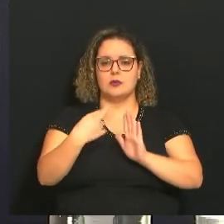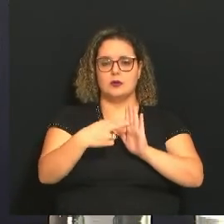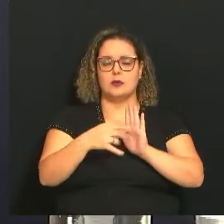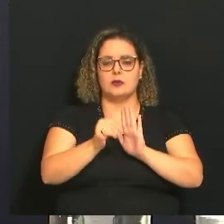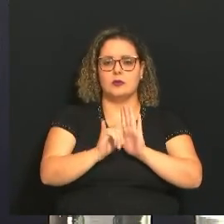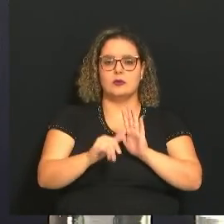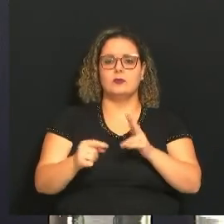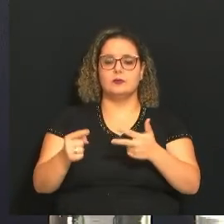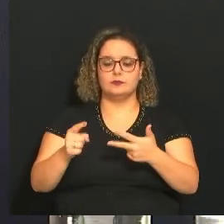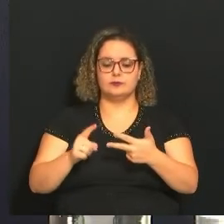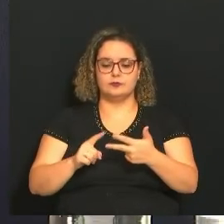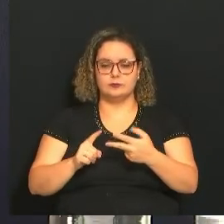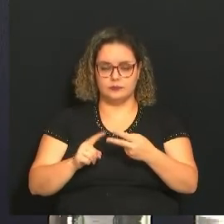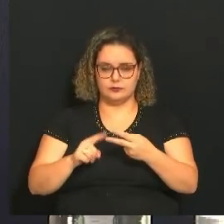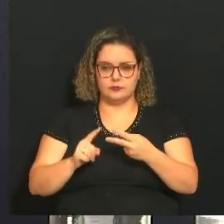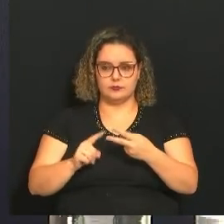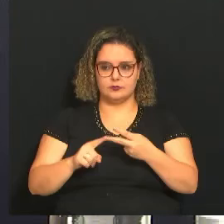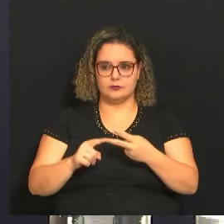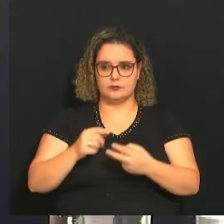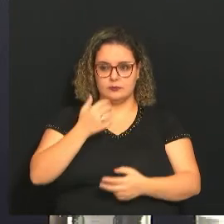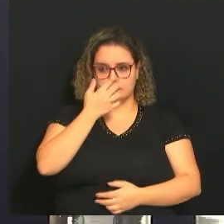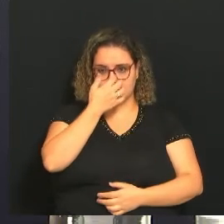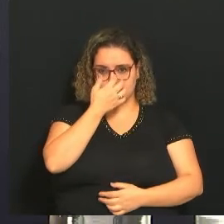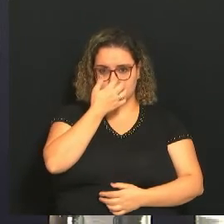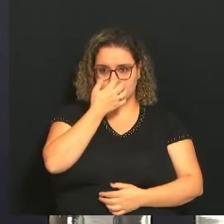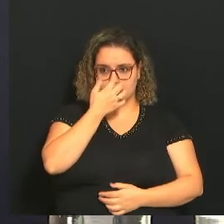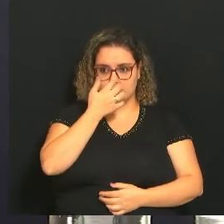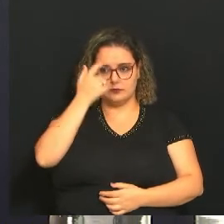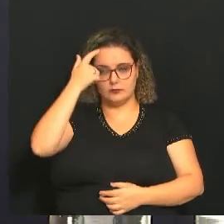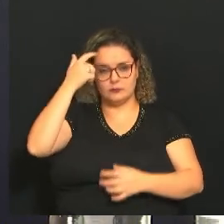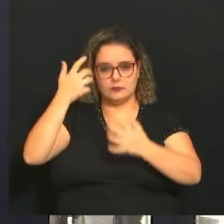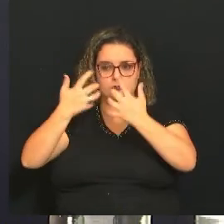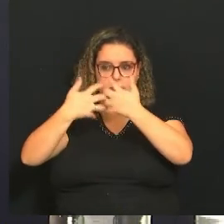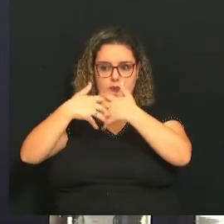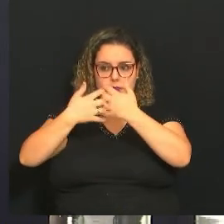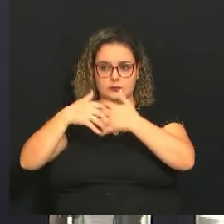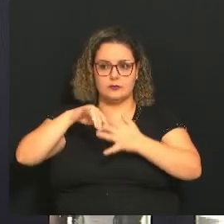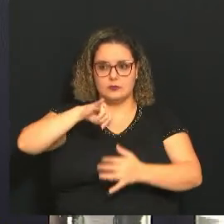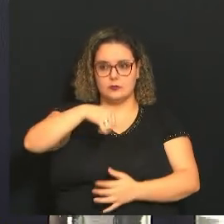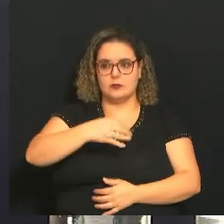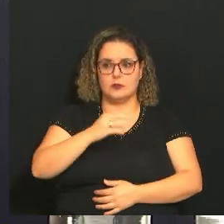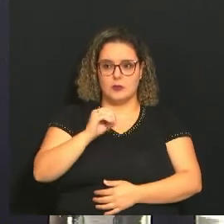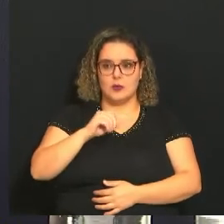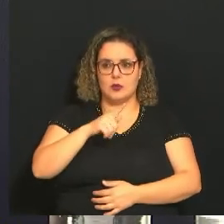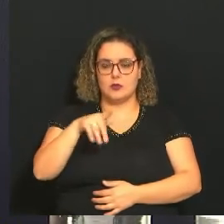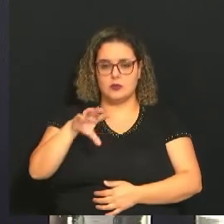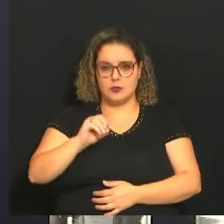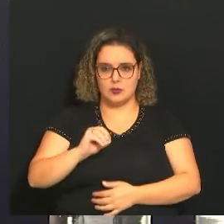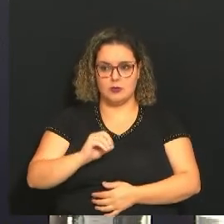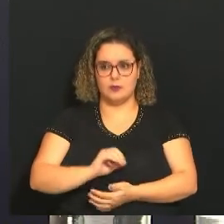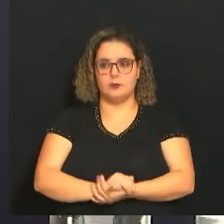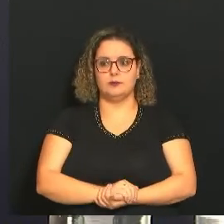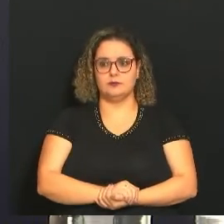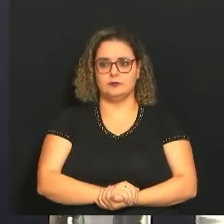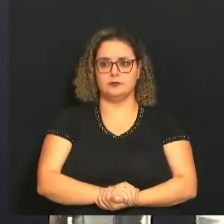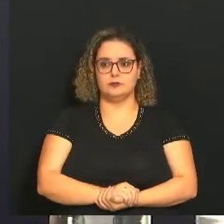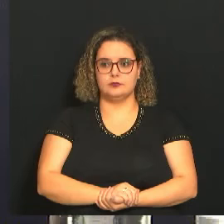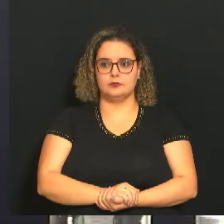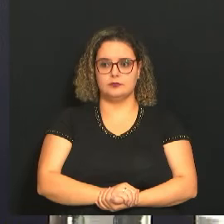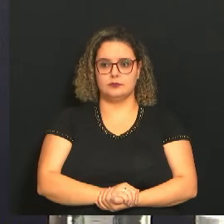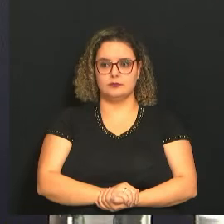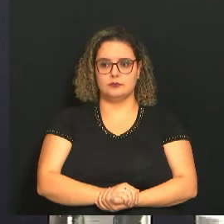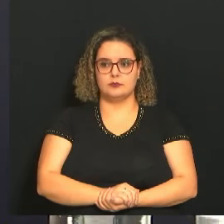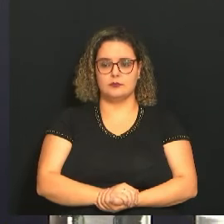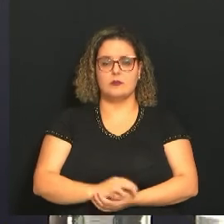ponto, eu fiquei um pouco pensando na questão que o João Fernandes nos trouxe. Eu acho que seria importante a